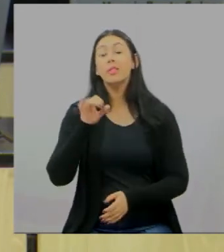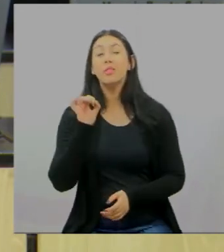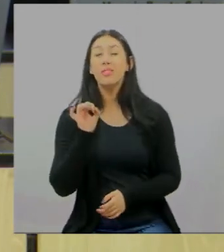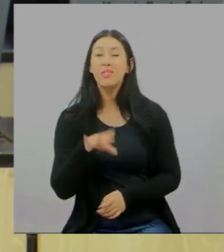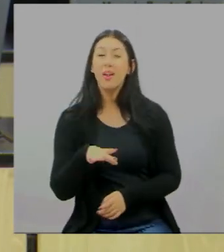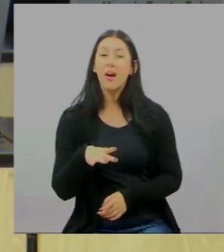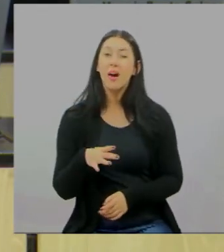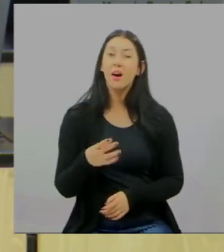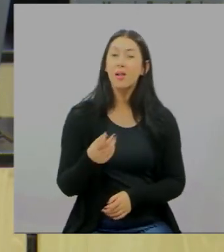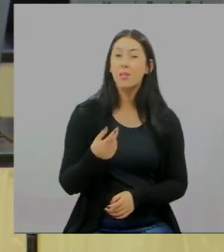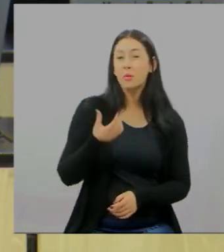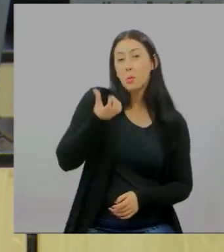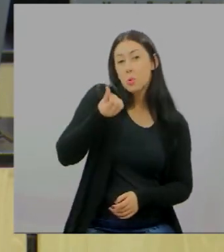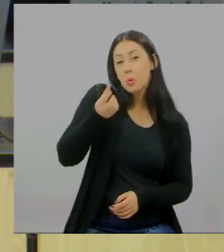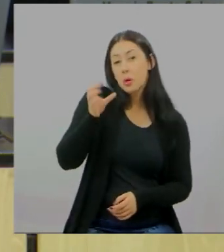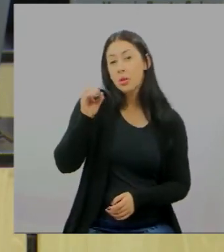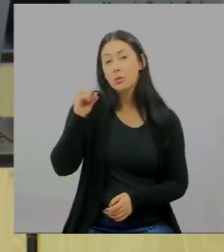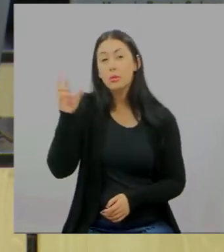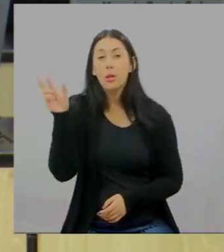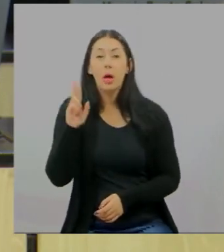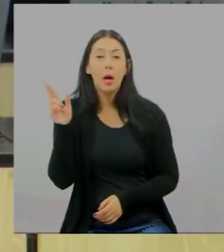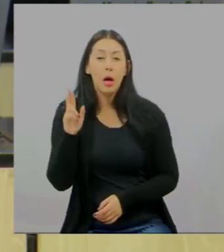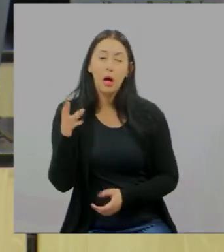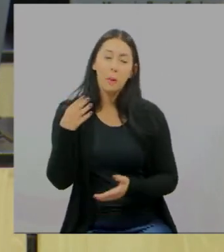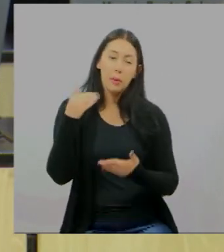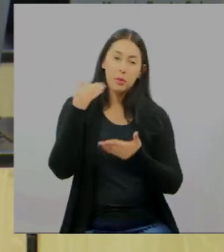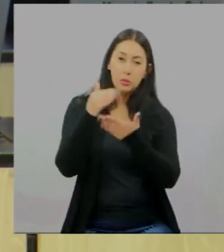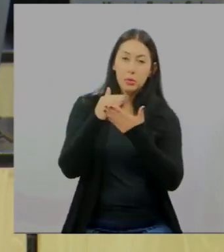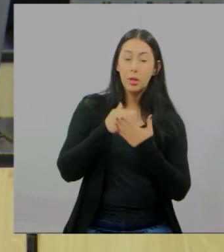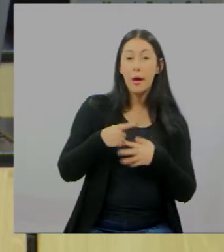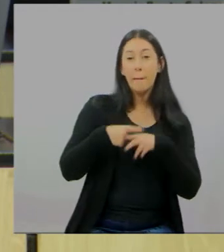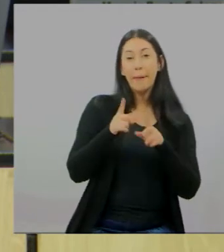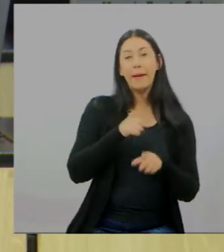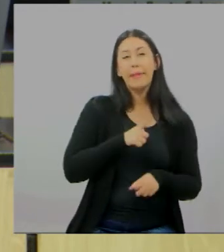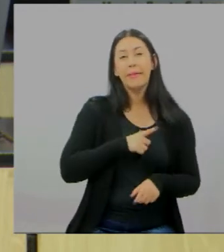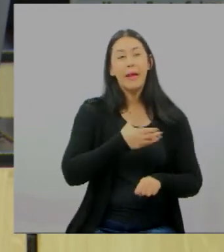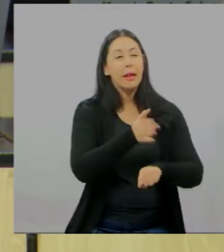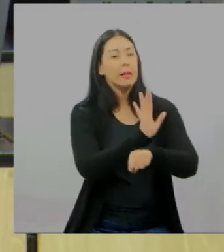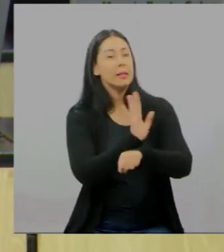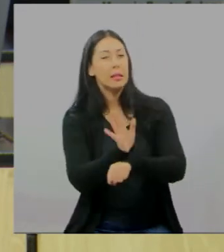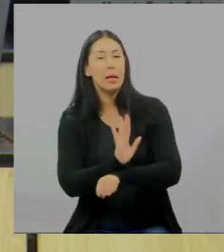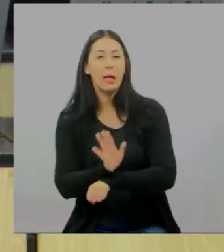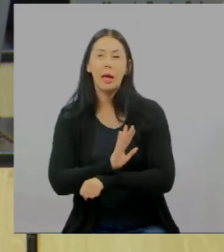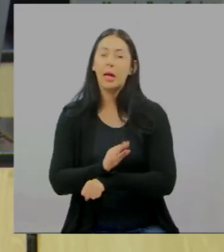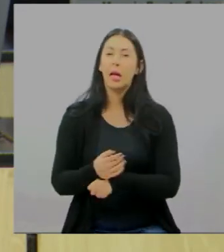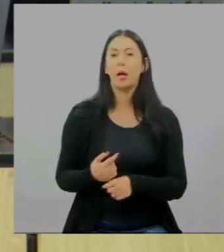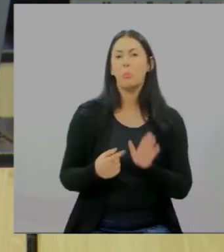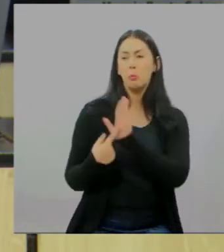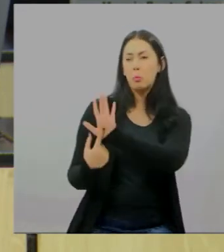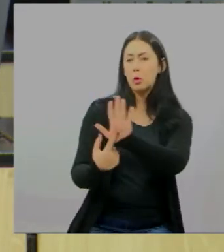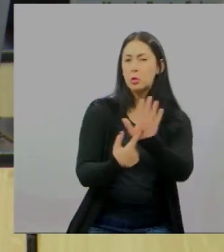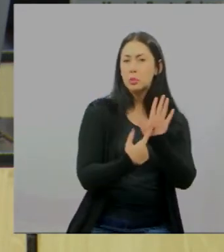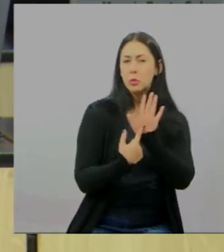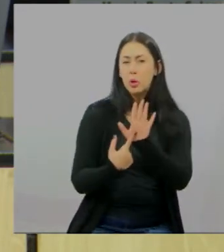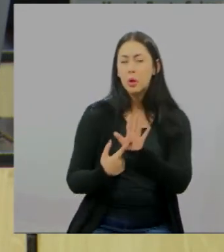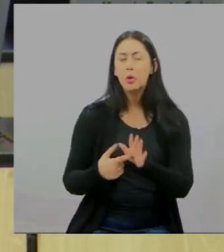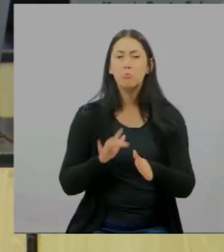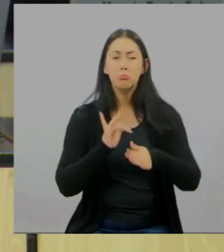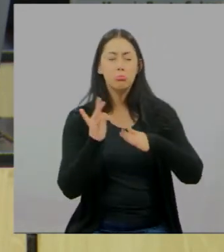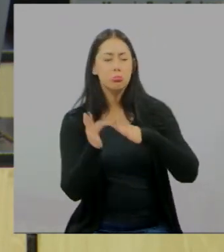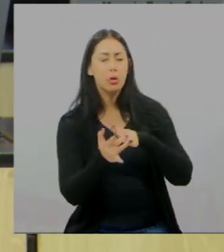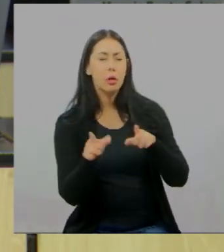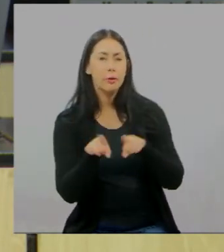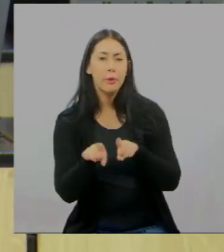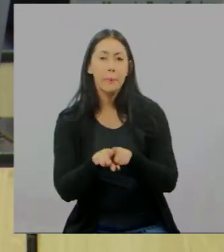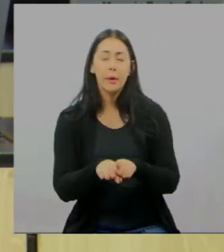política cultural da música, audiovisual, cinema, que realizaram na produção e shows de forma remota nas mídias sociais, há